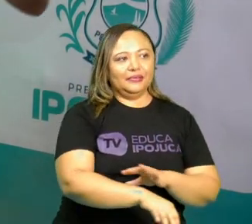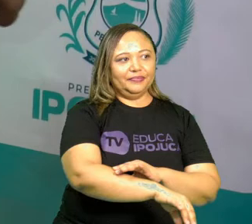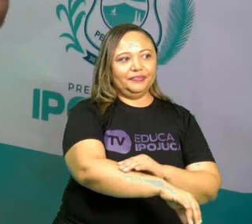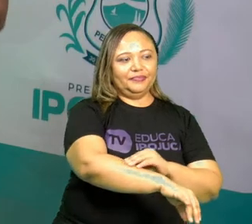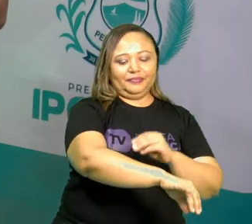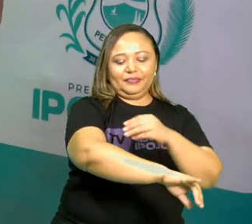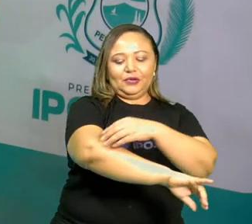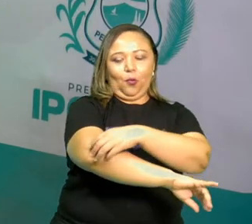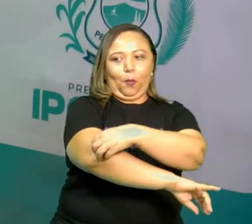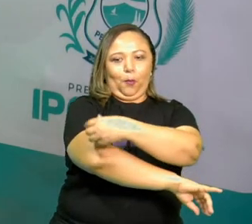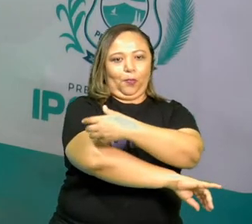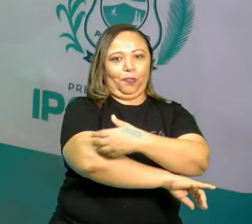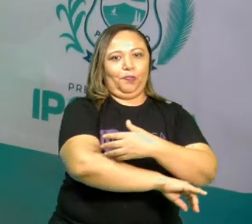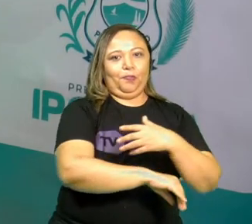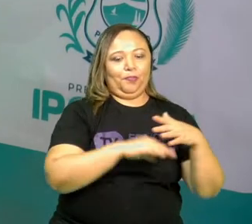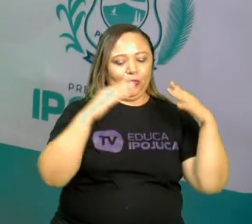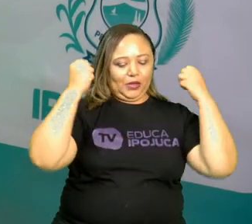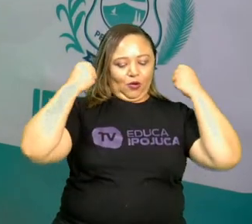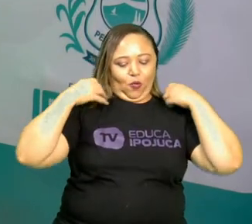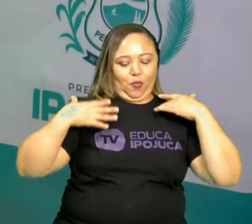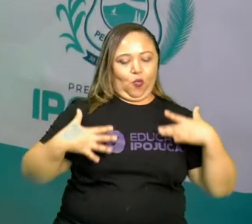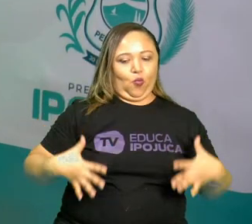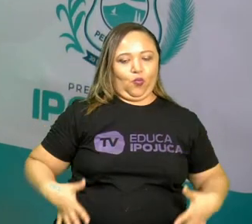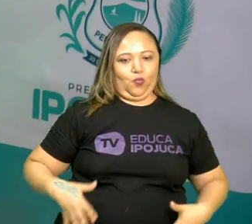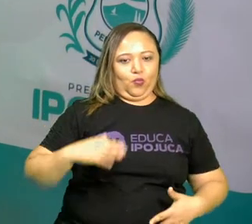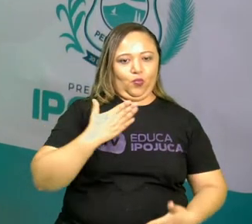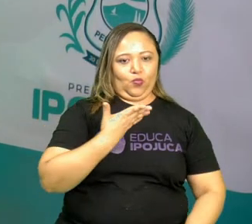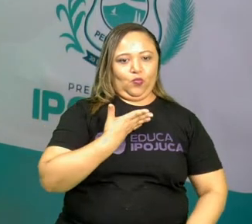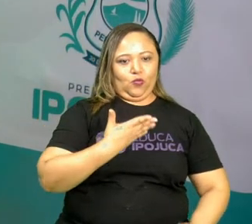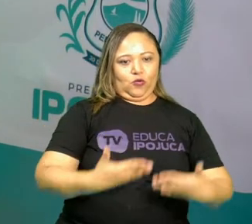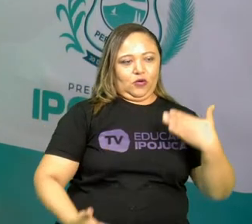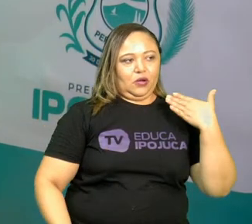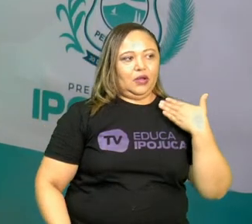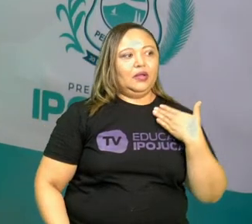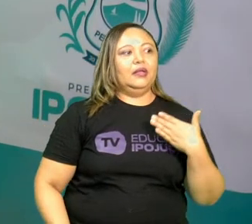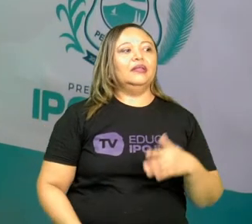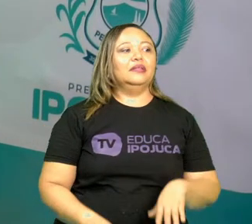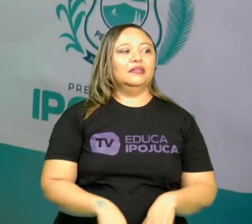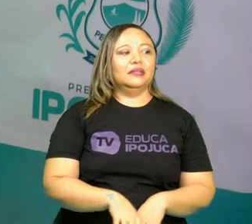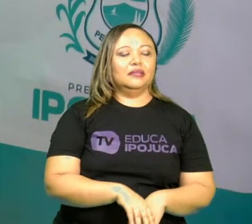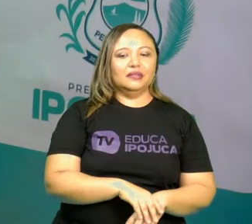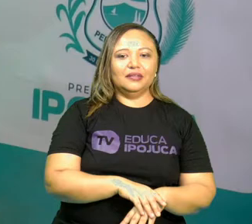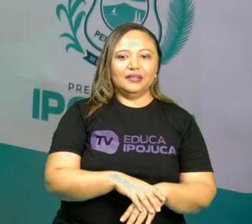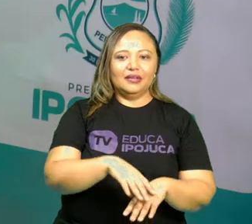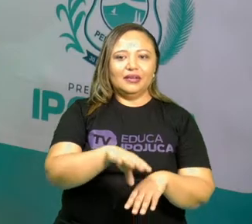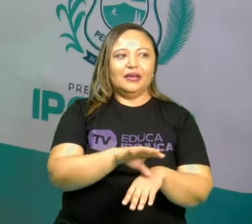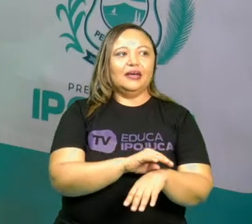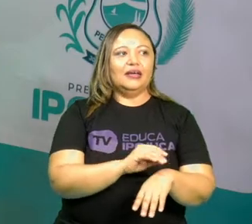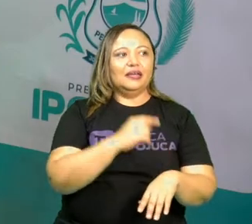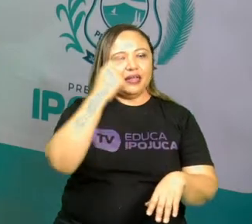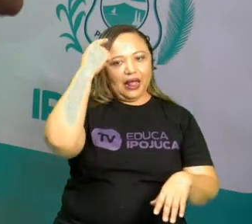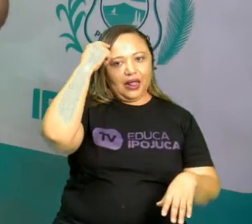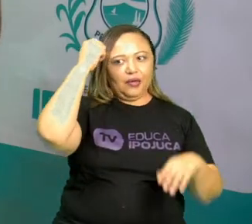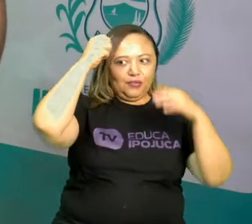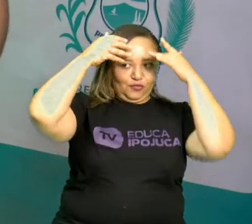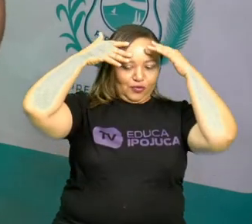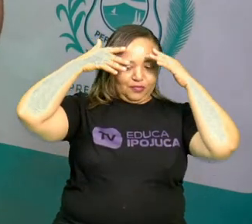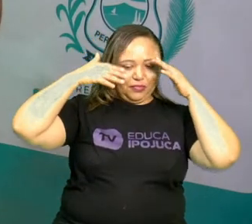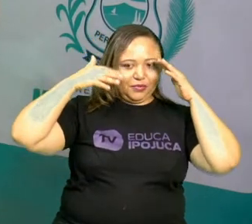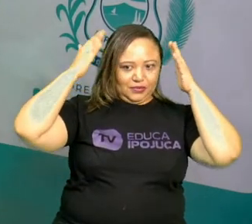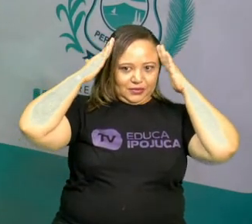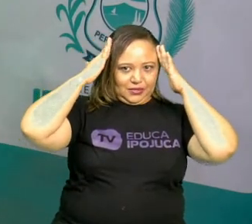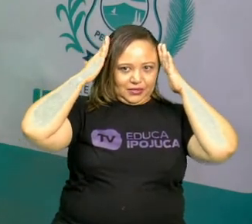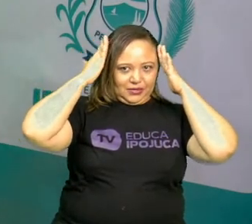que é o que reveste todo o nosso corpo, é o maior órgão do corpo. Ela reveste-nos da cabeça aos